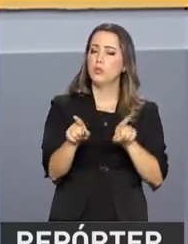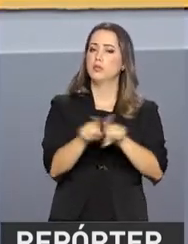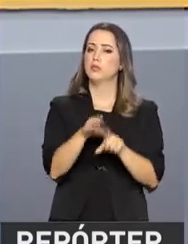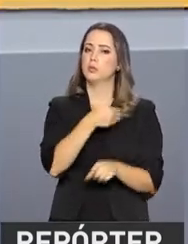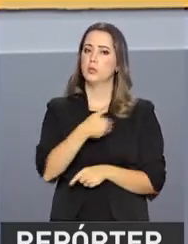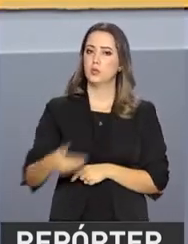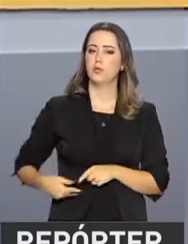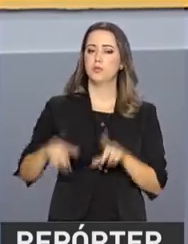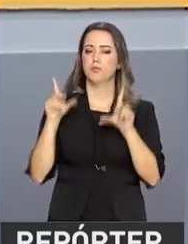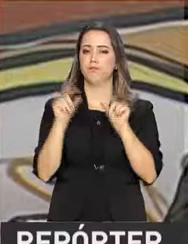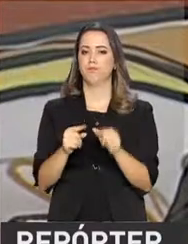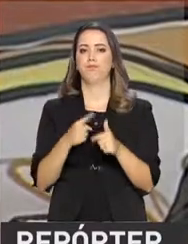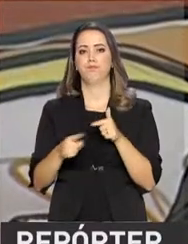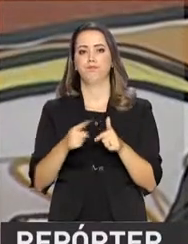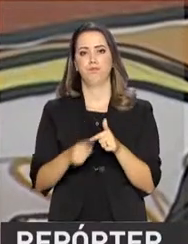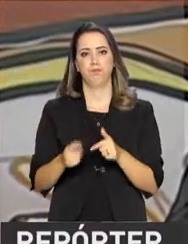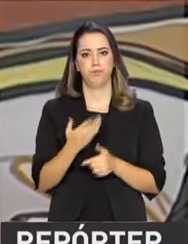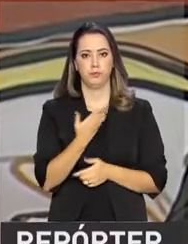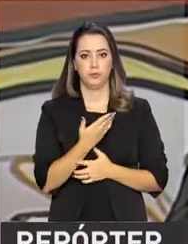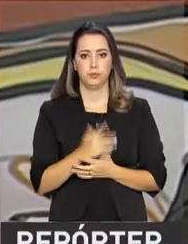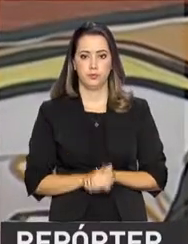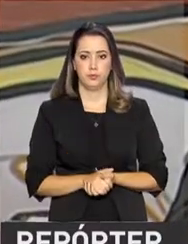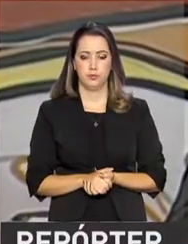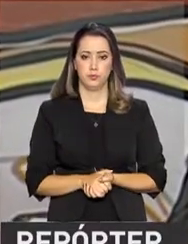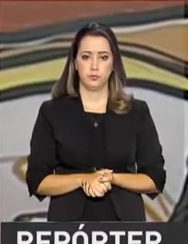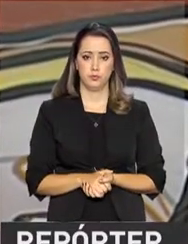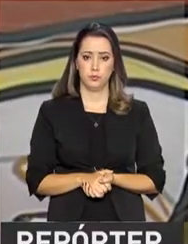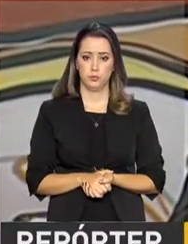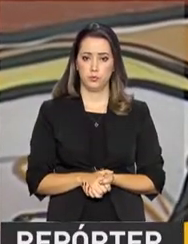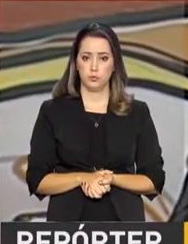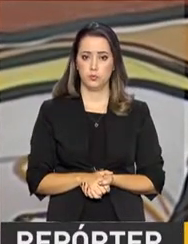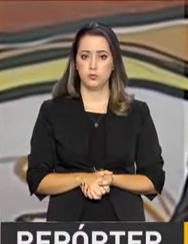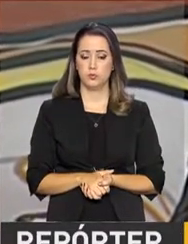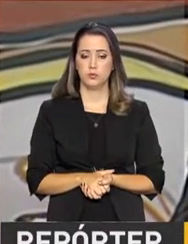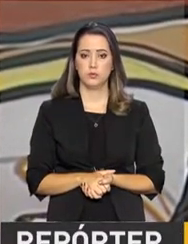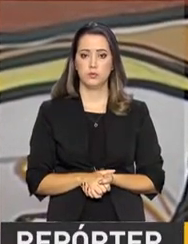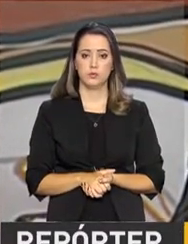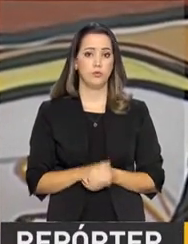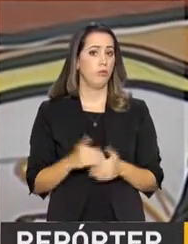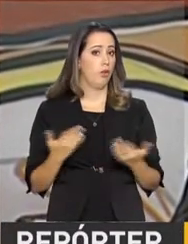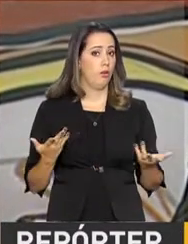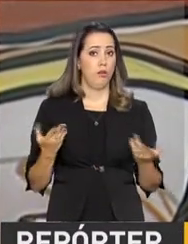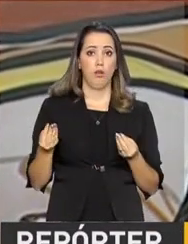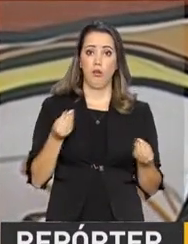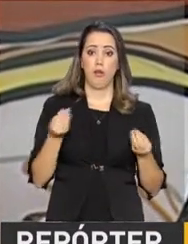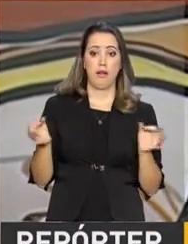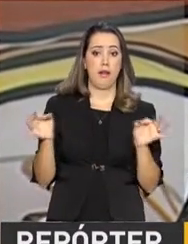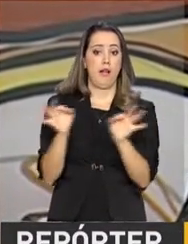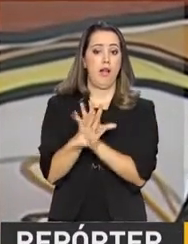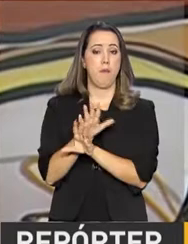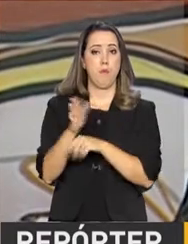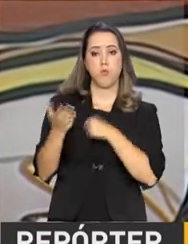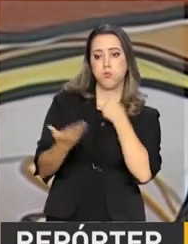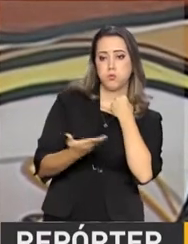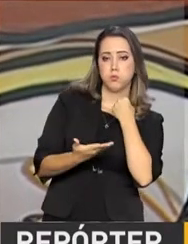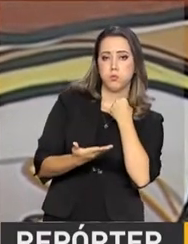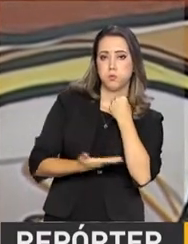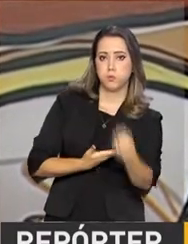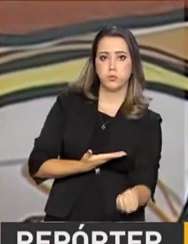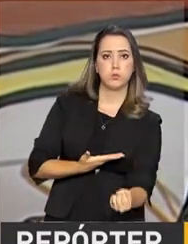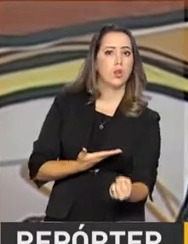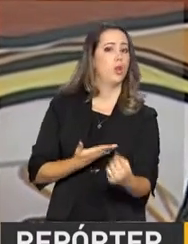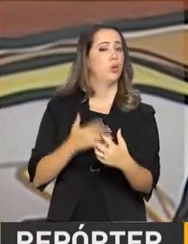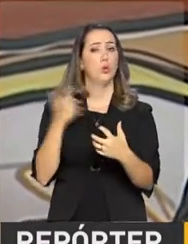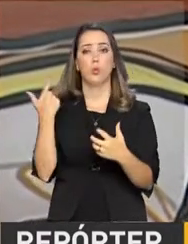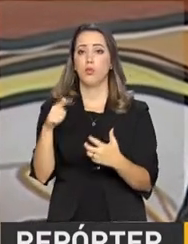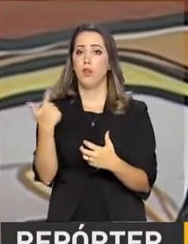danos na região praticamente acabou o desmatamento plantio de soja na amazônia